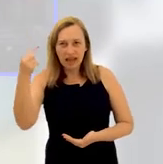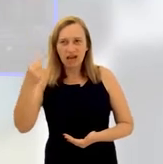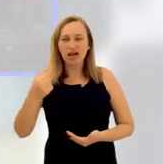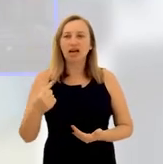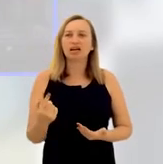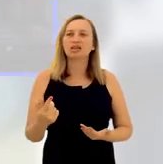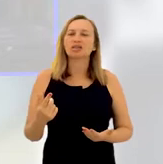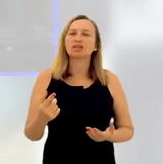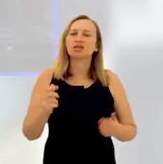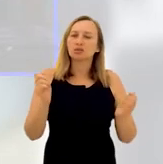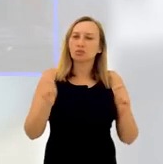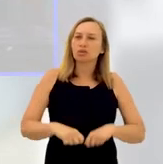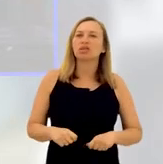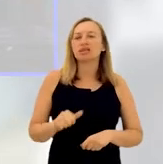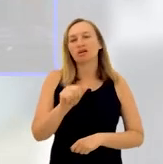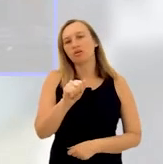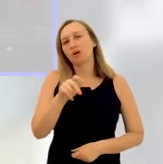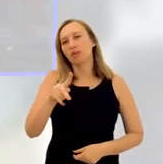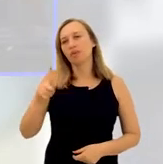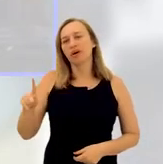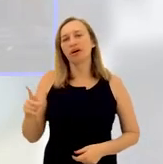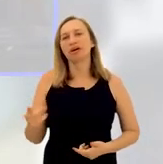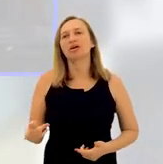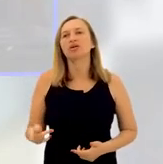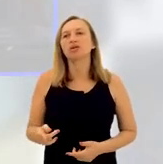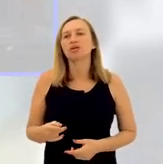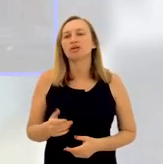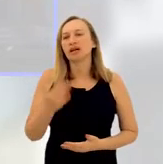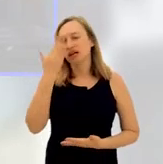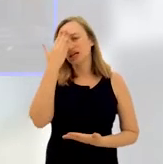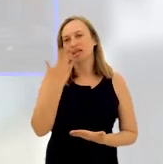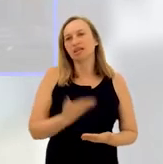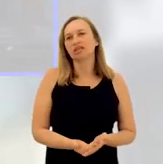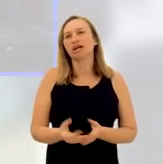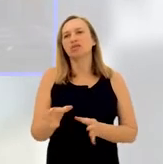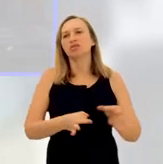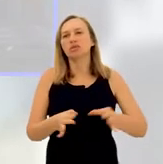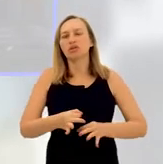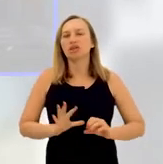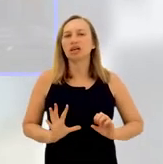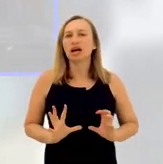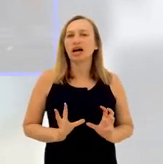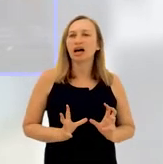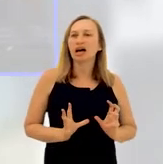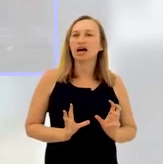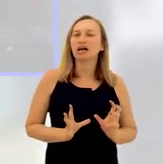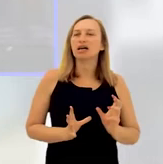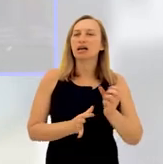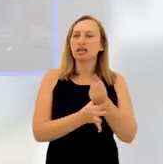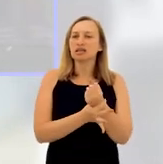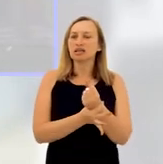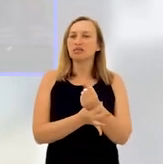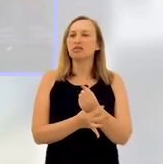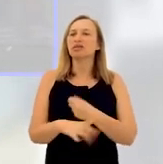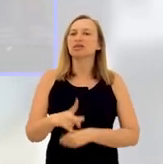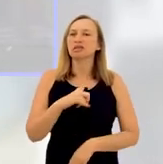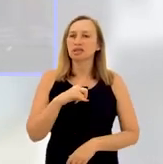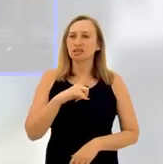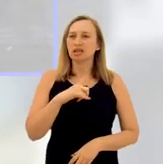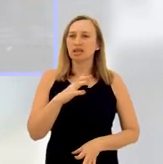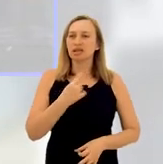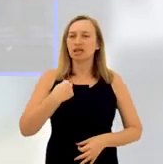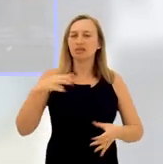acreditar na ideia, né? Foram os benefícios, o potencial do aplicativo, o que a fez acreditar no projeto, abraçar e ajudar a fazer